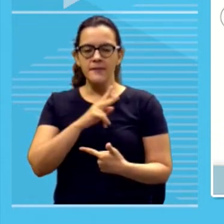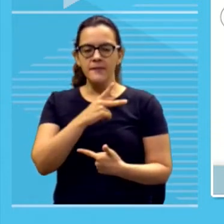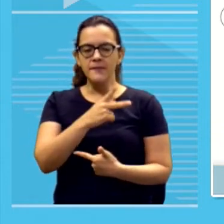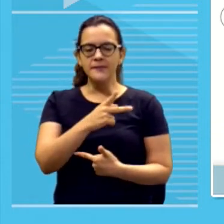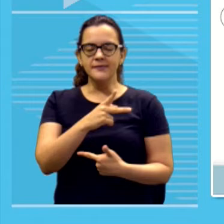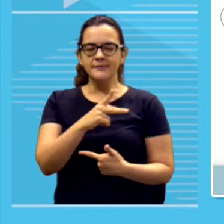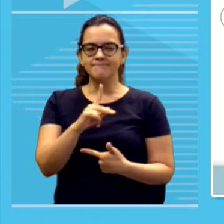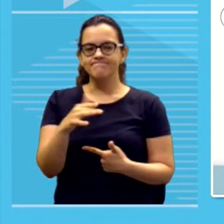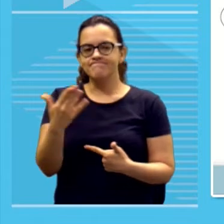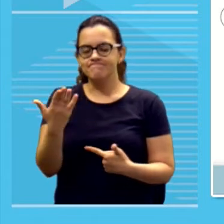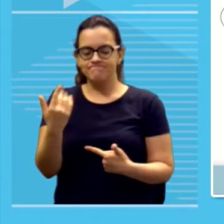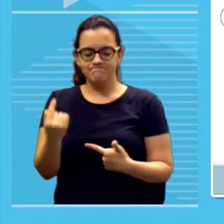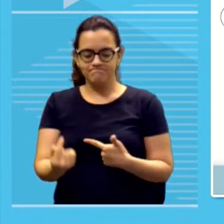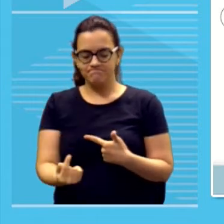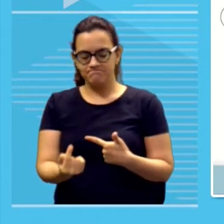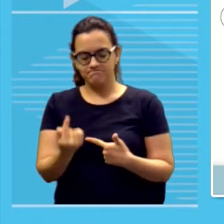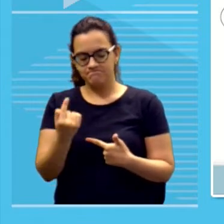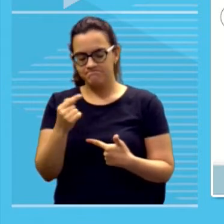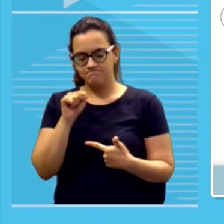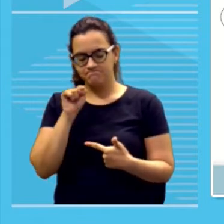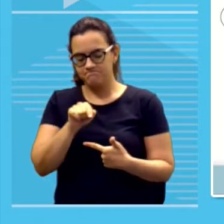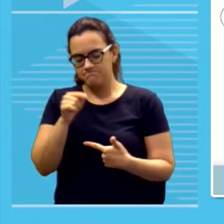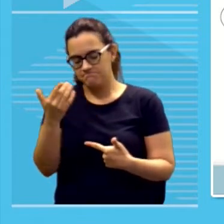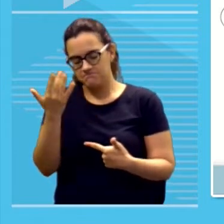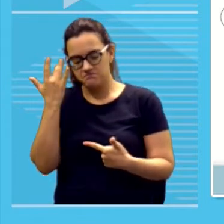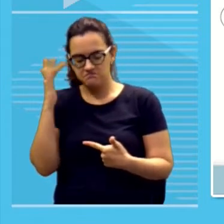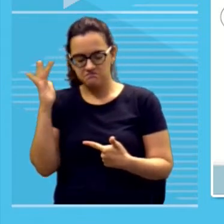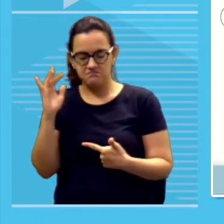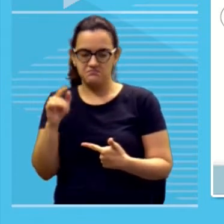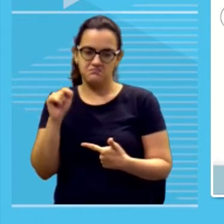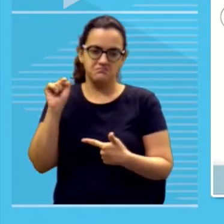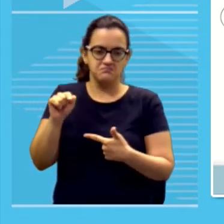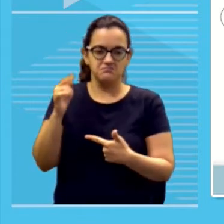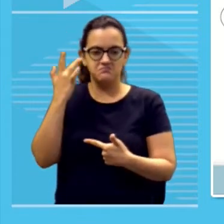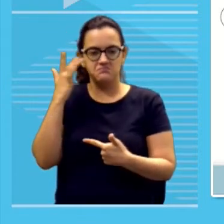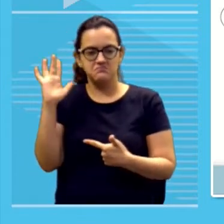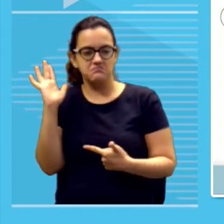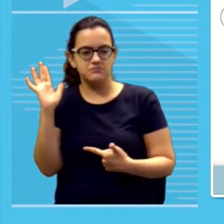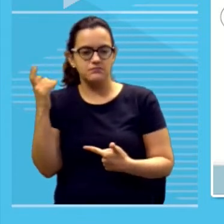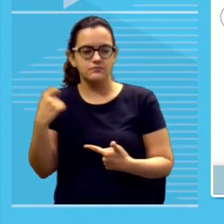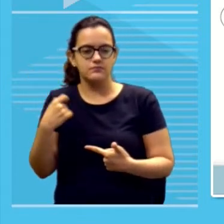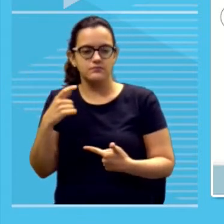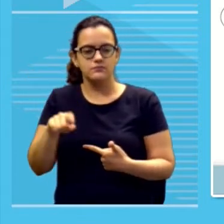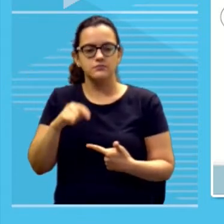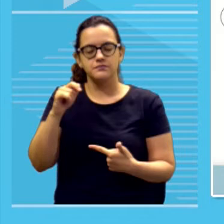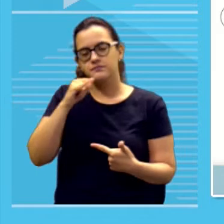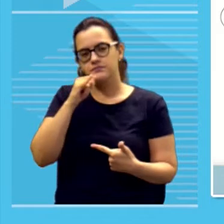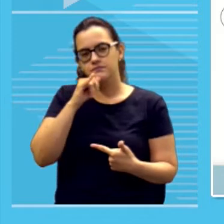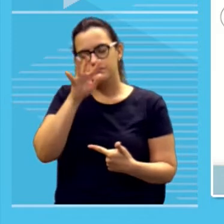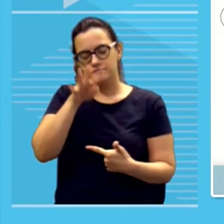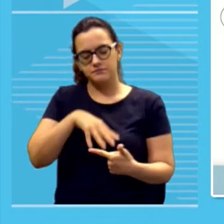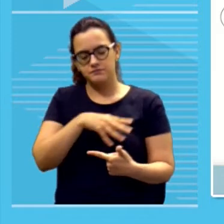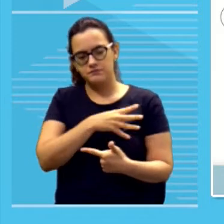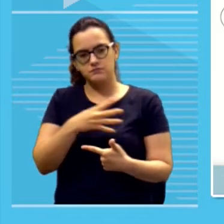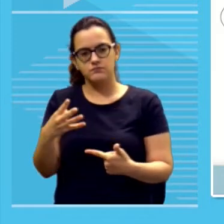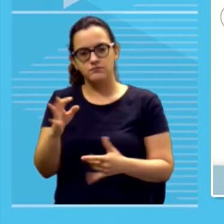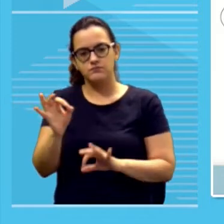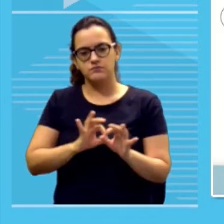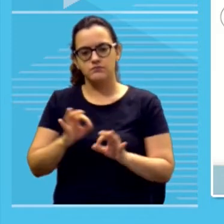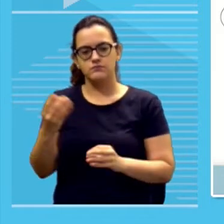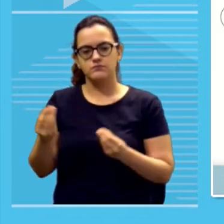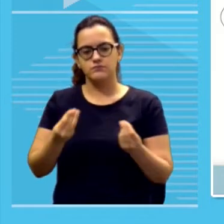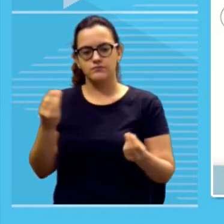eu vou usar aquela mesma fórmula você vai usar a mesma fórmula eu tenho que a distância do a para o b